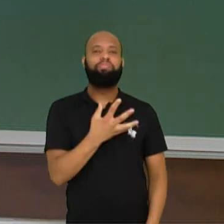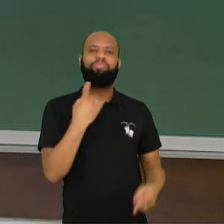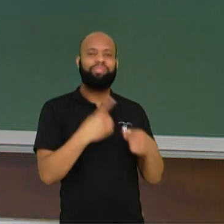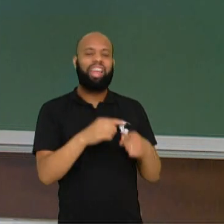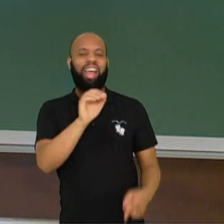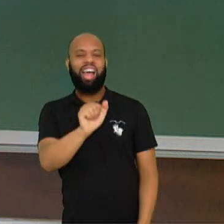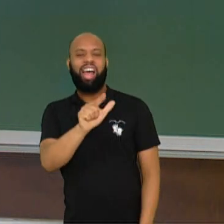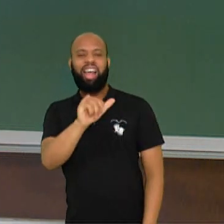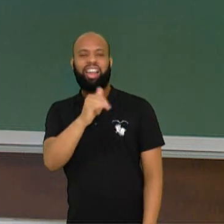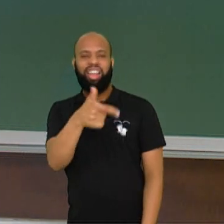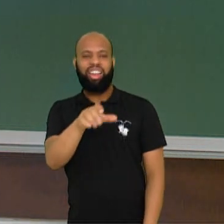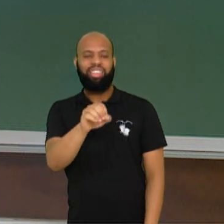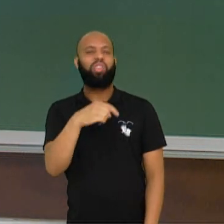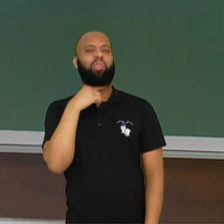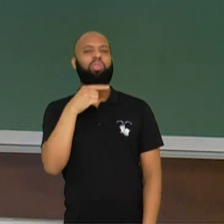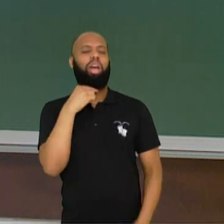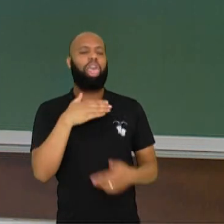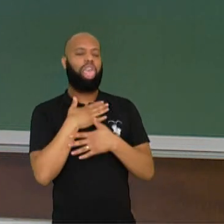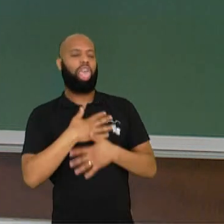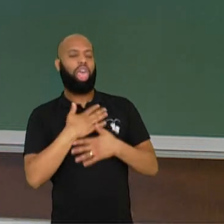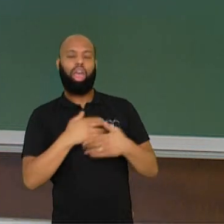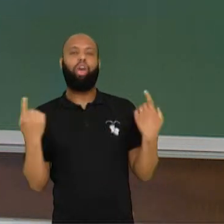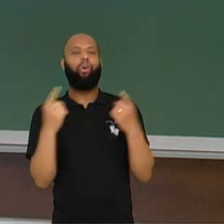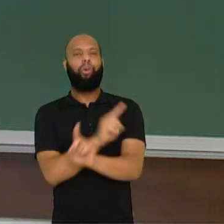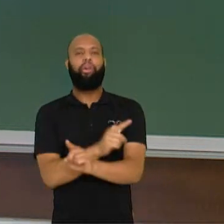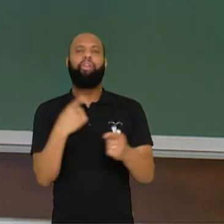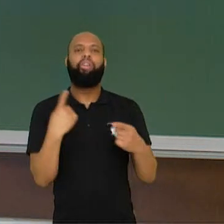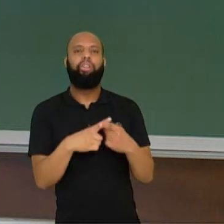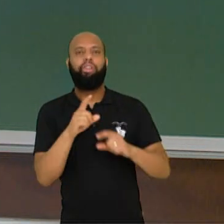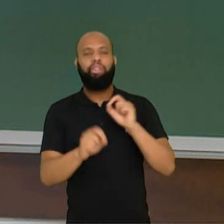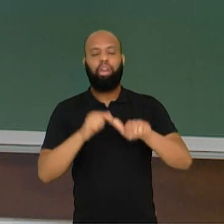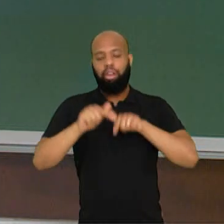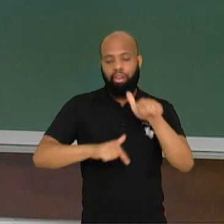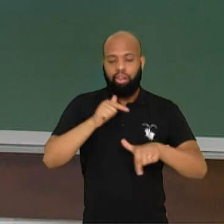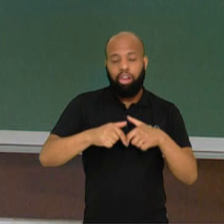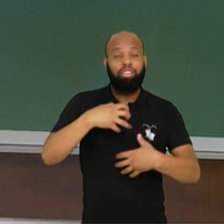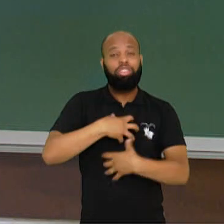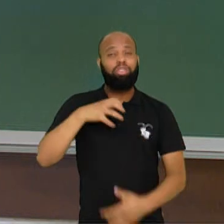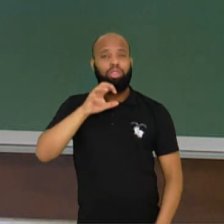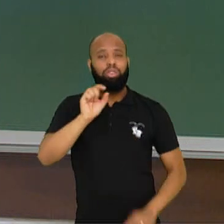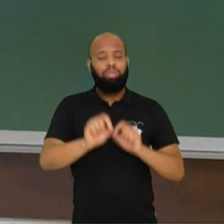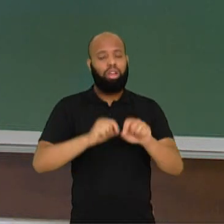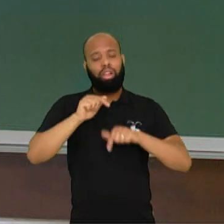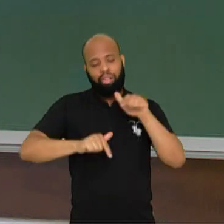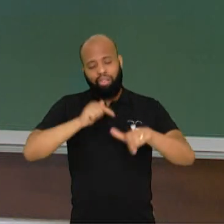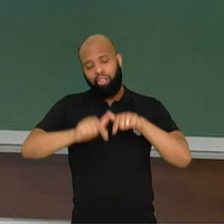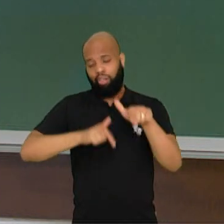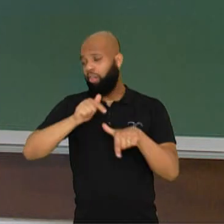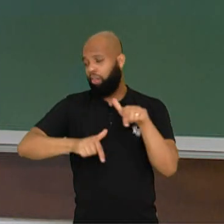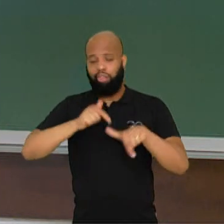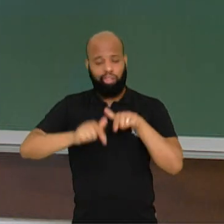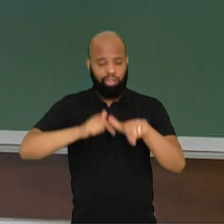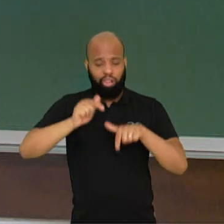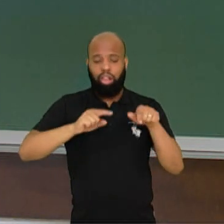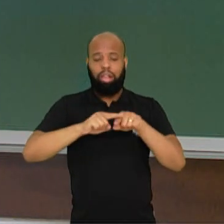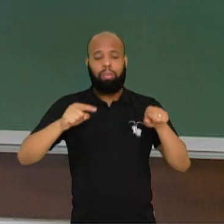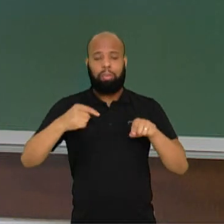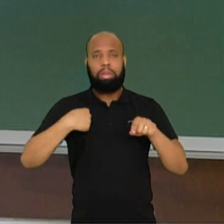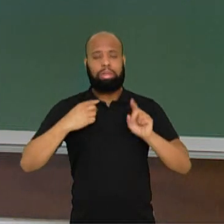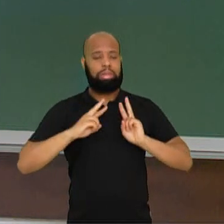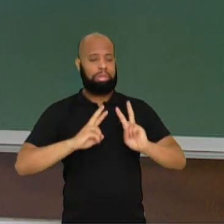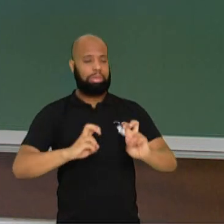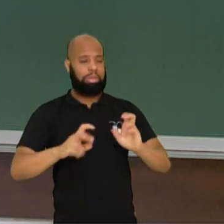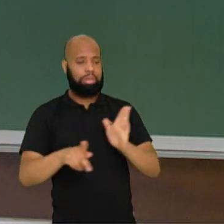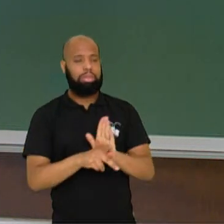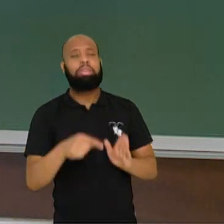não significa realização, pelo contrário. O trabalho alienado é aquele trabalho em que o sujeito não se realiza de